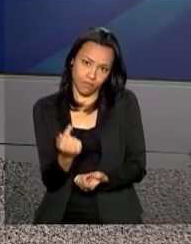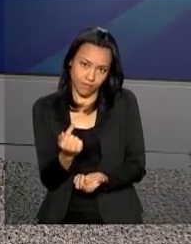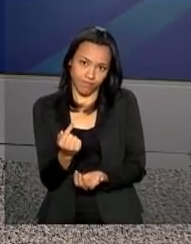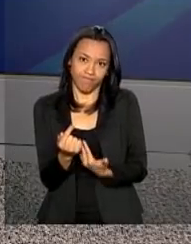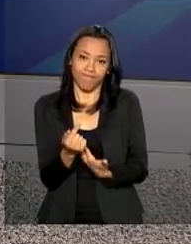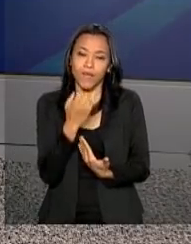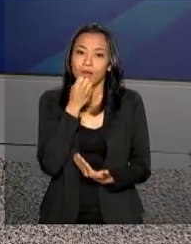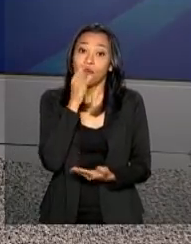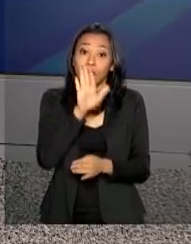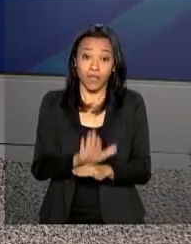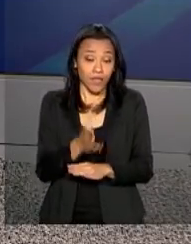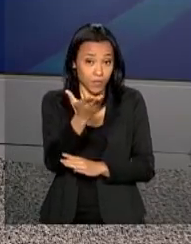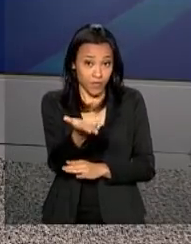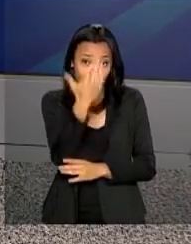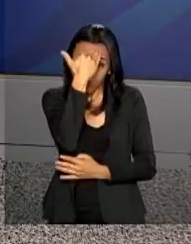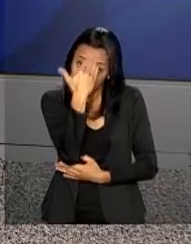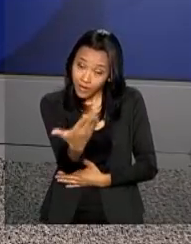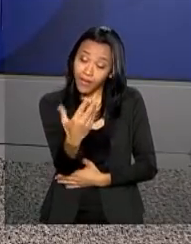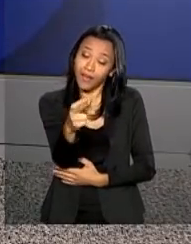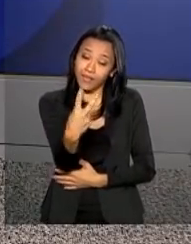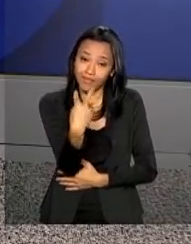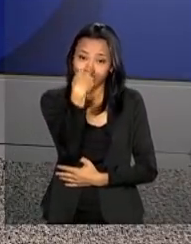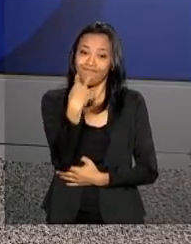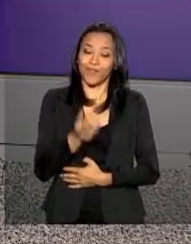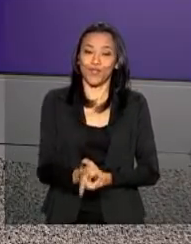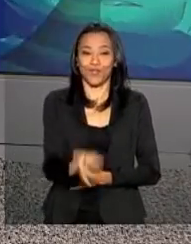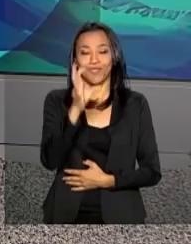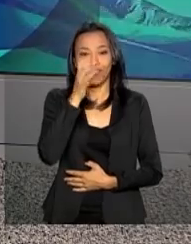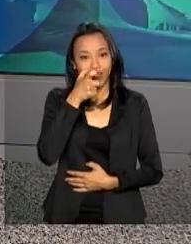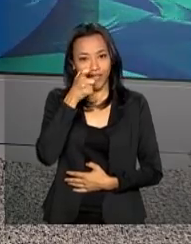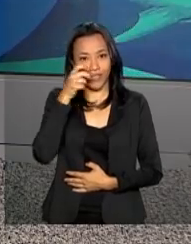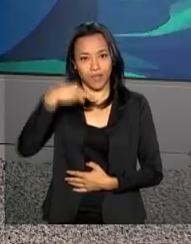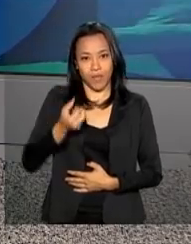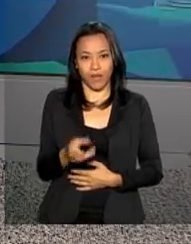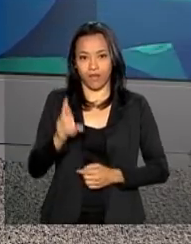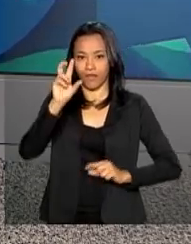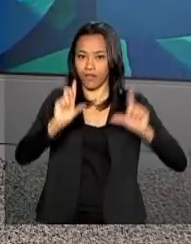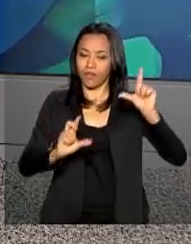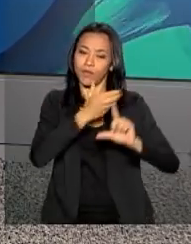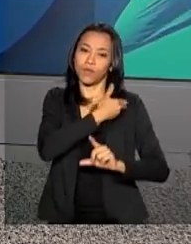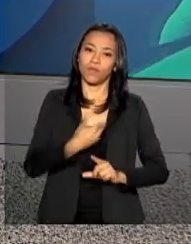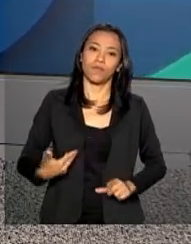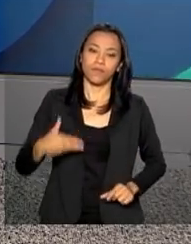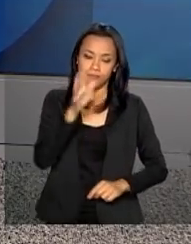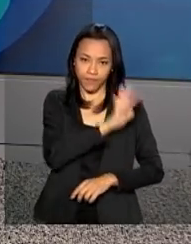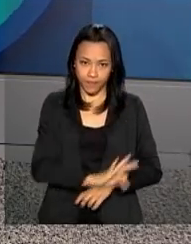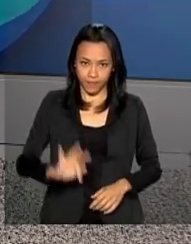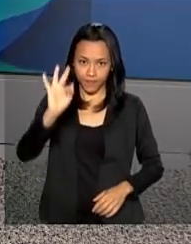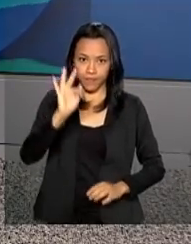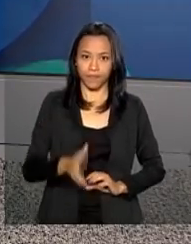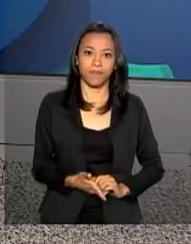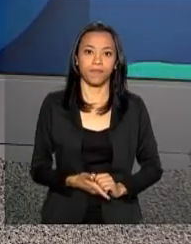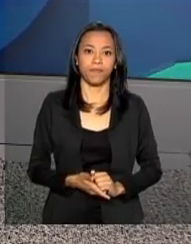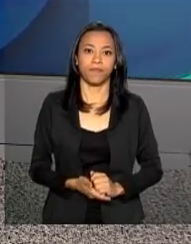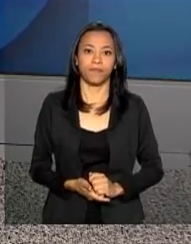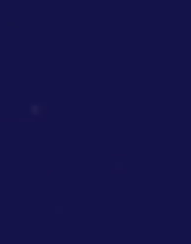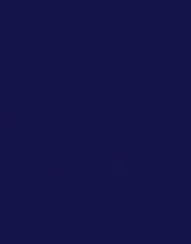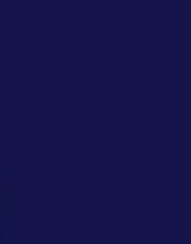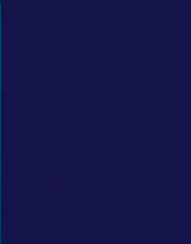61 Brasília 99867-8787. Uma boa tarde para você, obrigada pela sua companhia e continue com a gente aqui na NBR, a TV do governo federal.